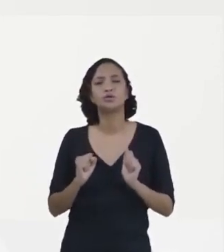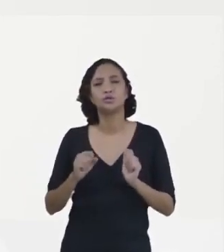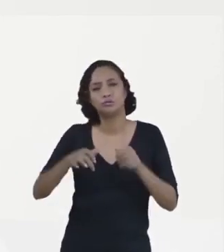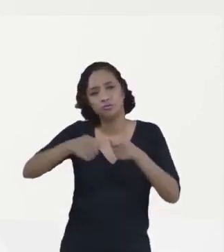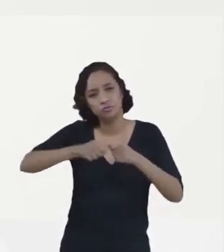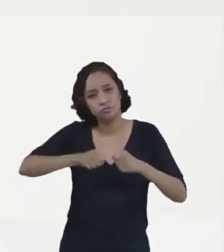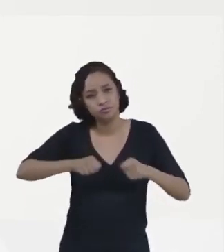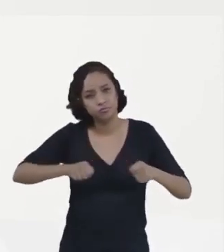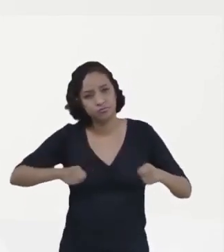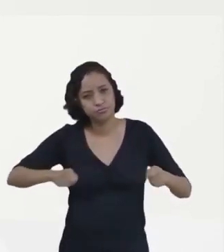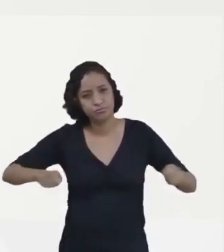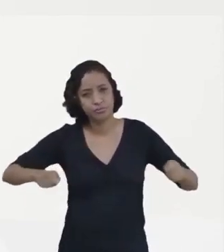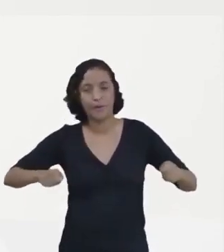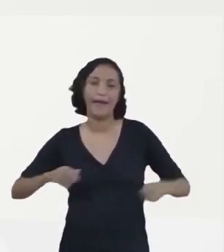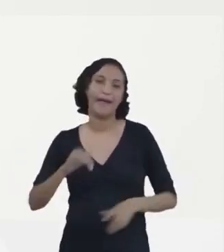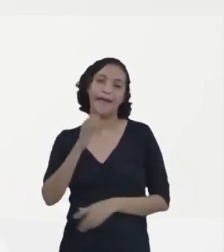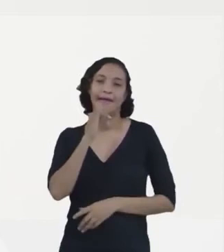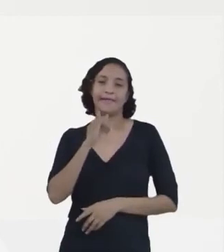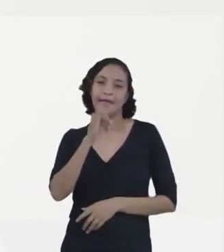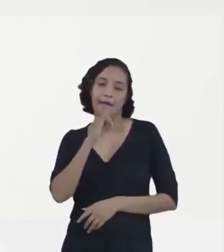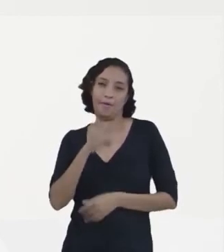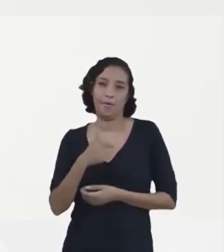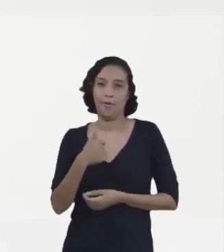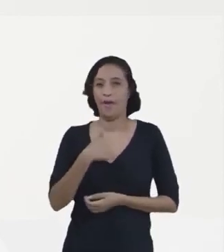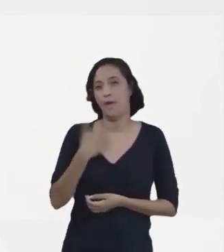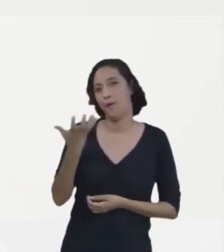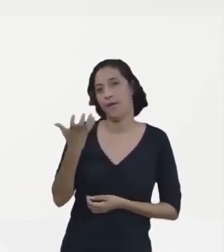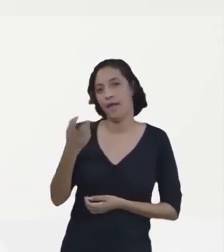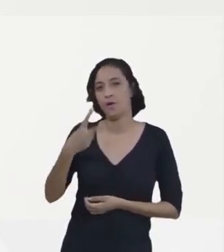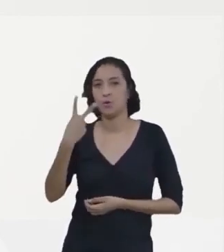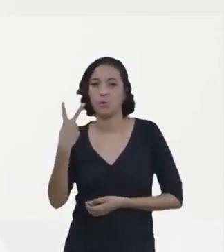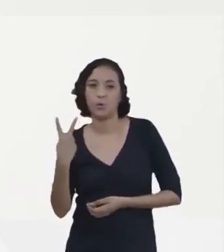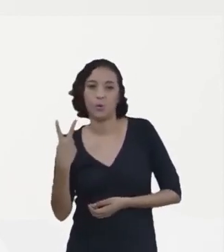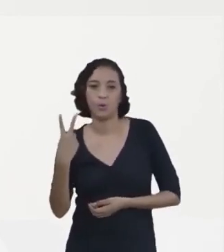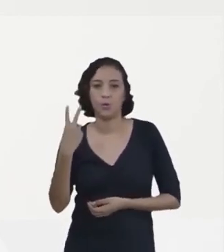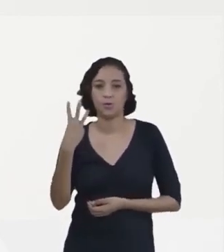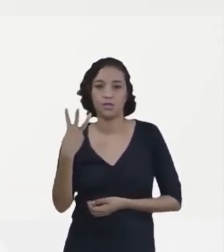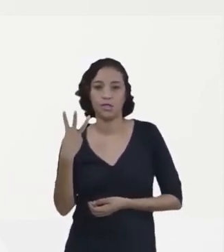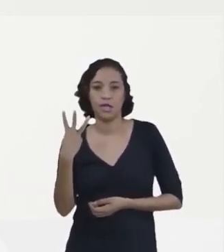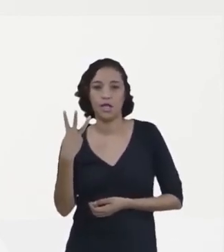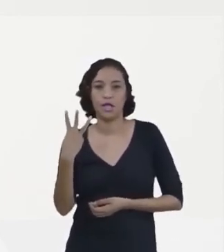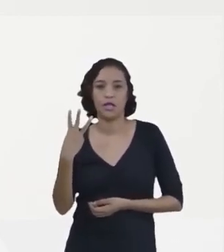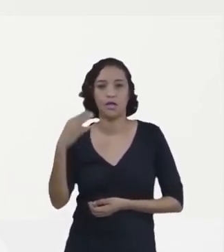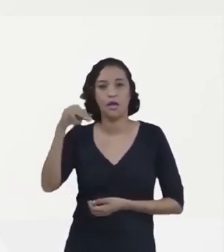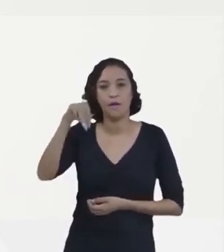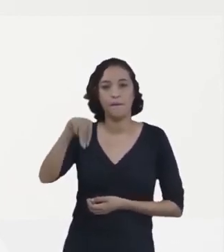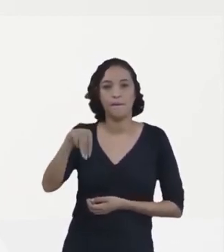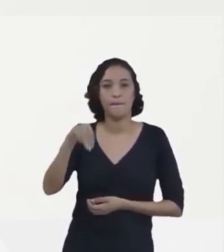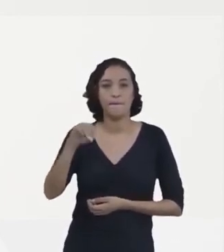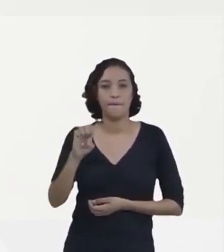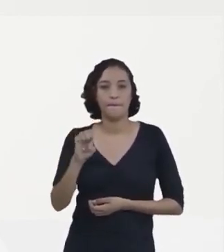alguém falar que vai comprar, eu quero 2, 3 metros de um certo